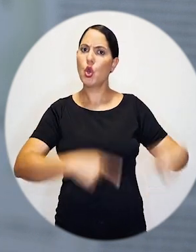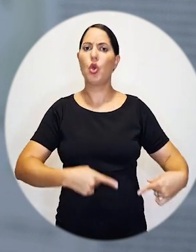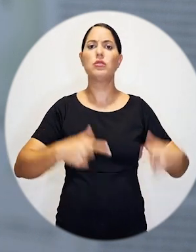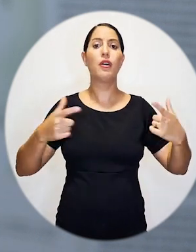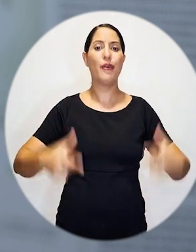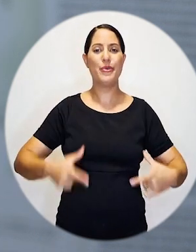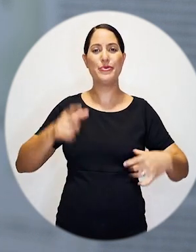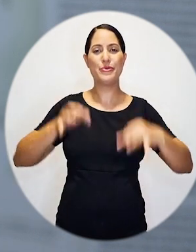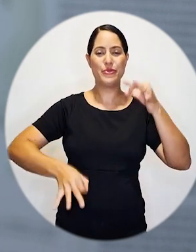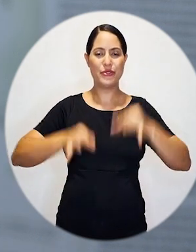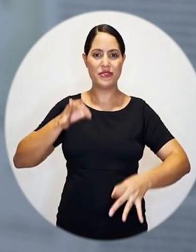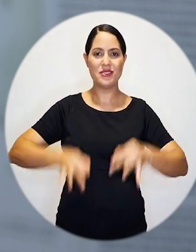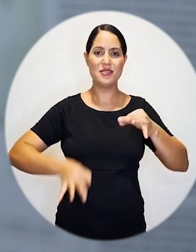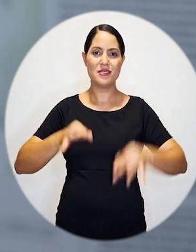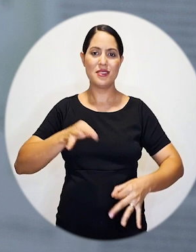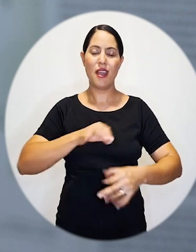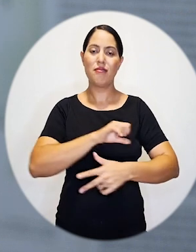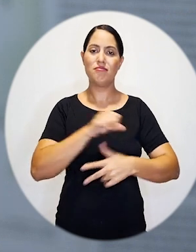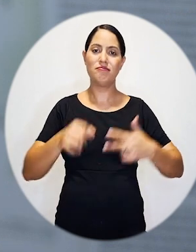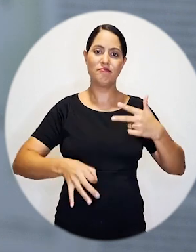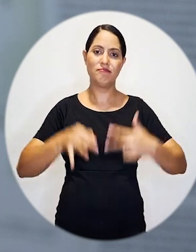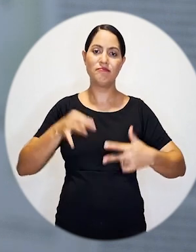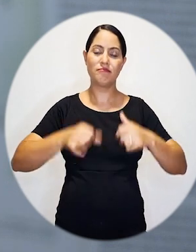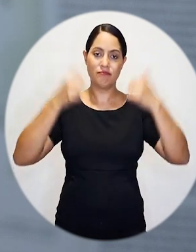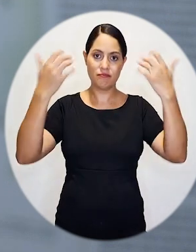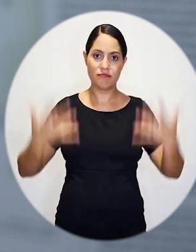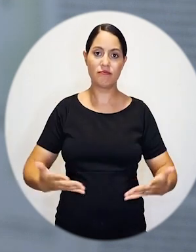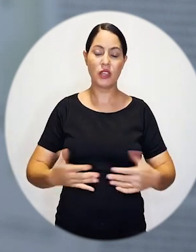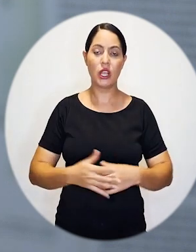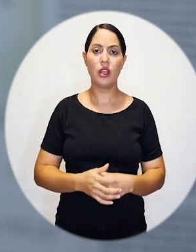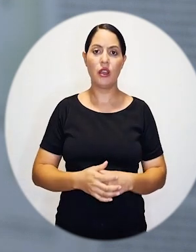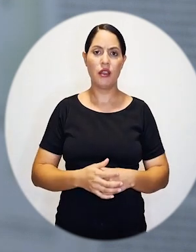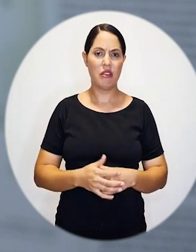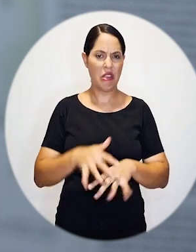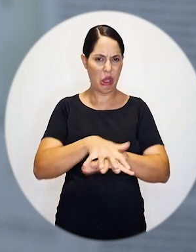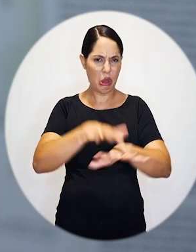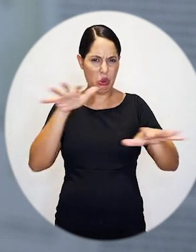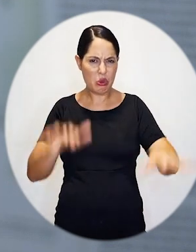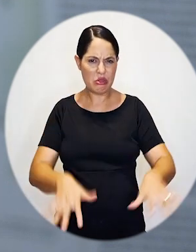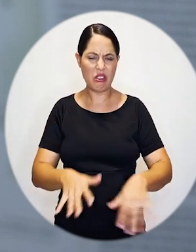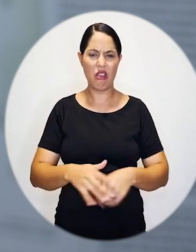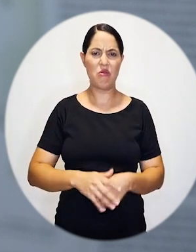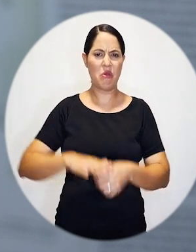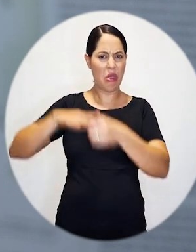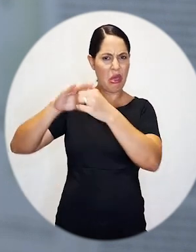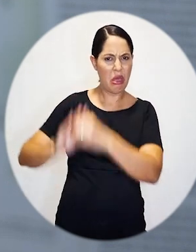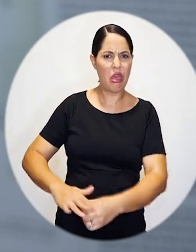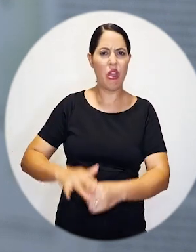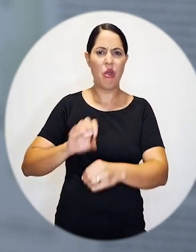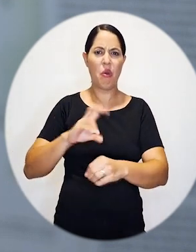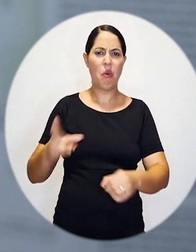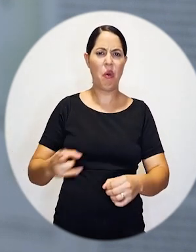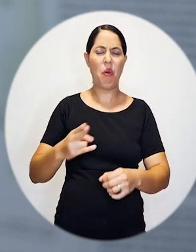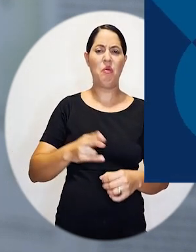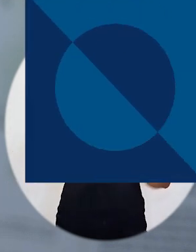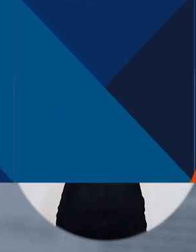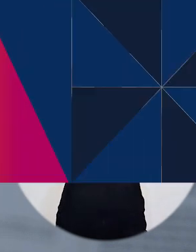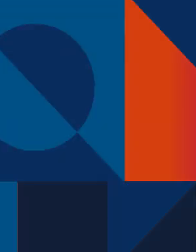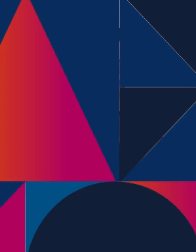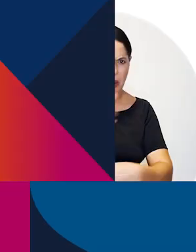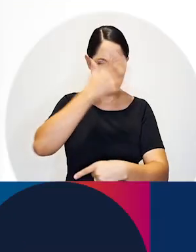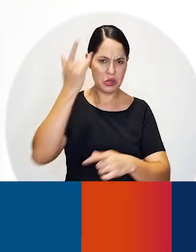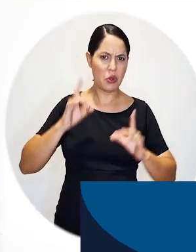capacitismo no Poder Judiciário, voltada à discriminação, exclusão, restrição ou violência contra as pessoas com